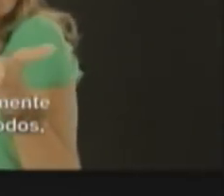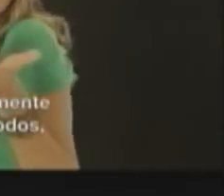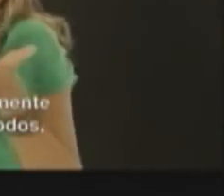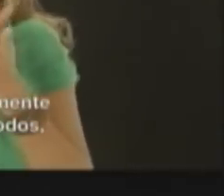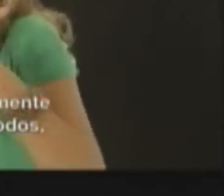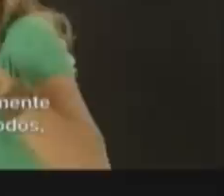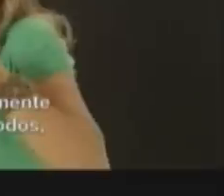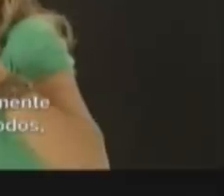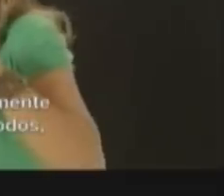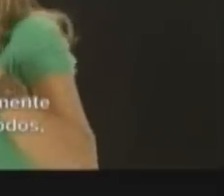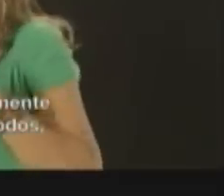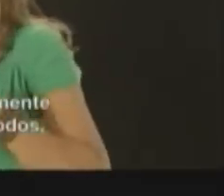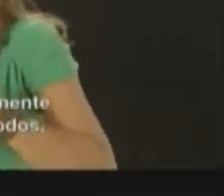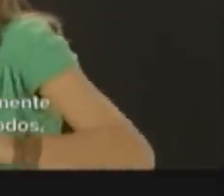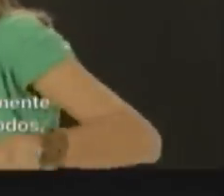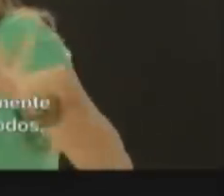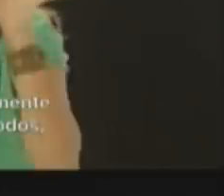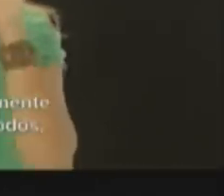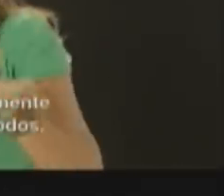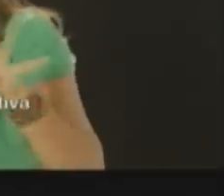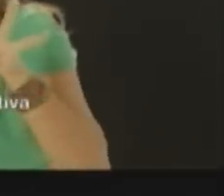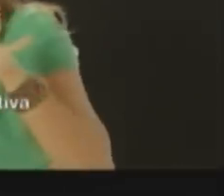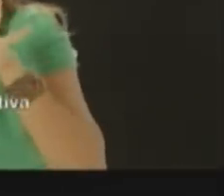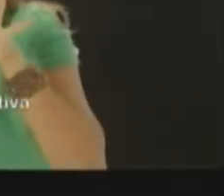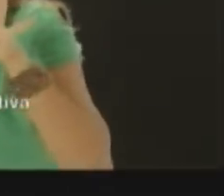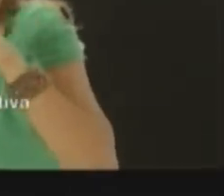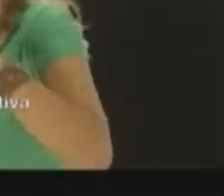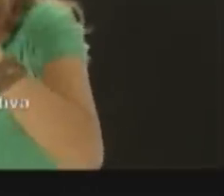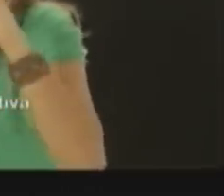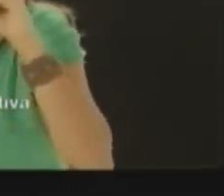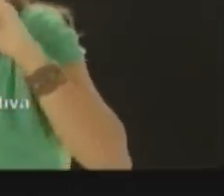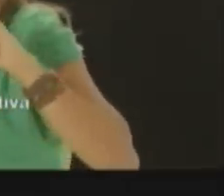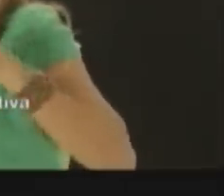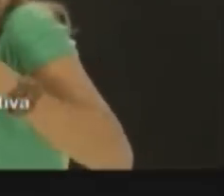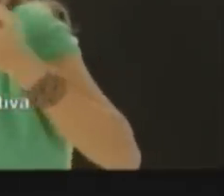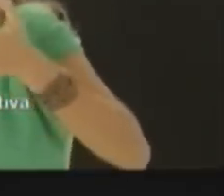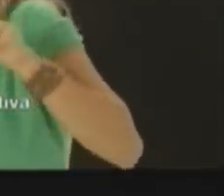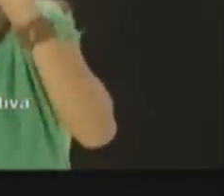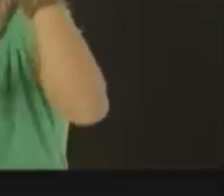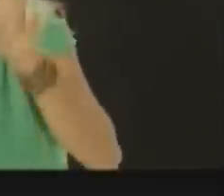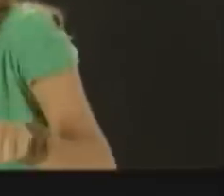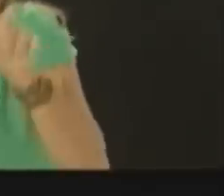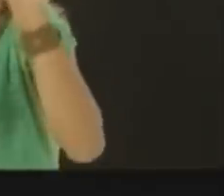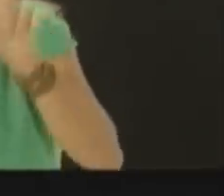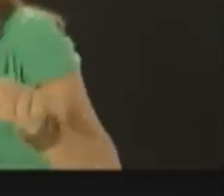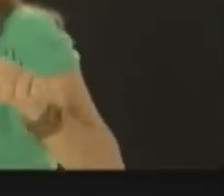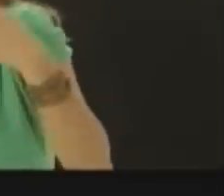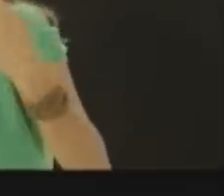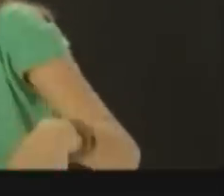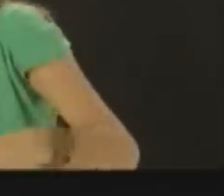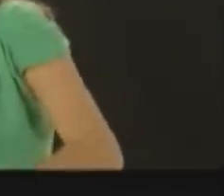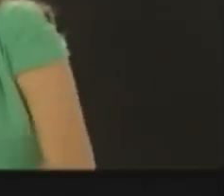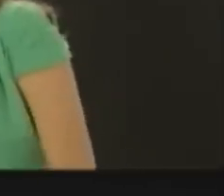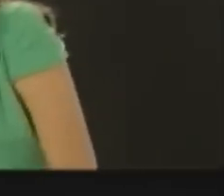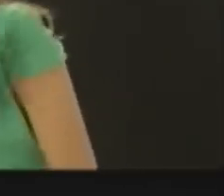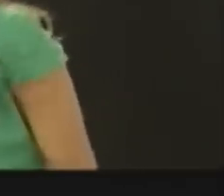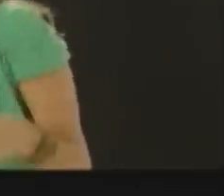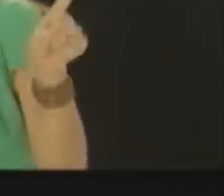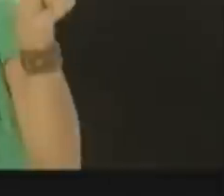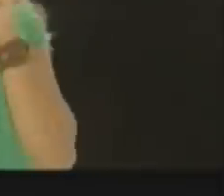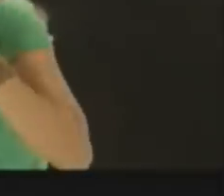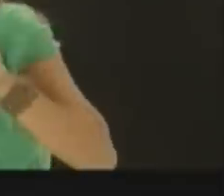ser realmente um país mais justo para todos, uma quantidade significativa de brasileiros também deve ter seus direitos